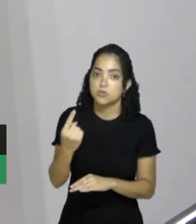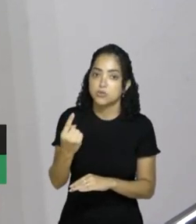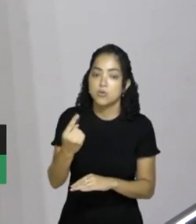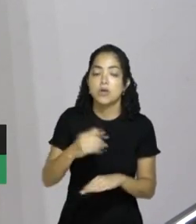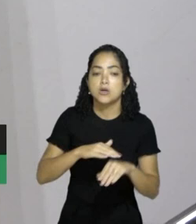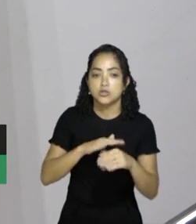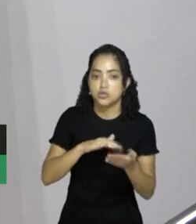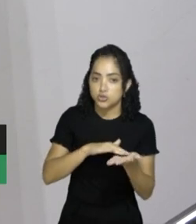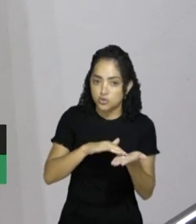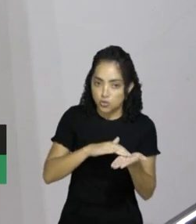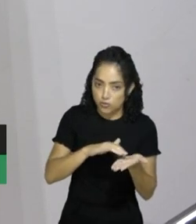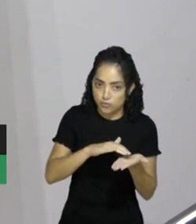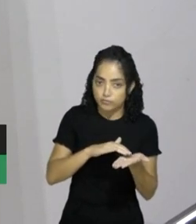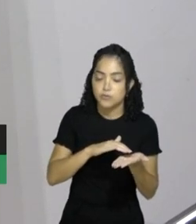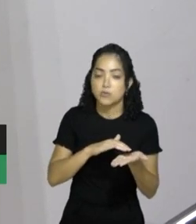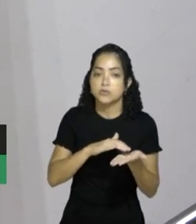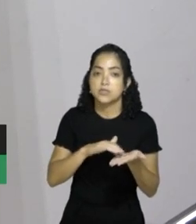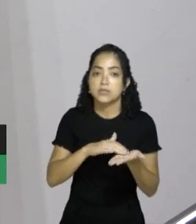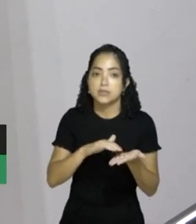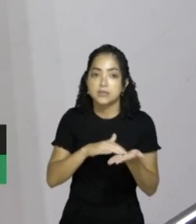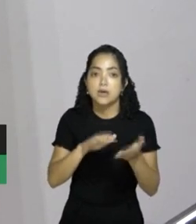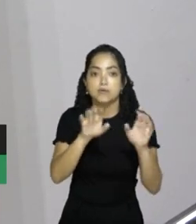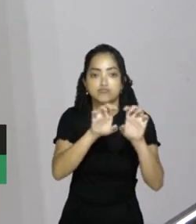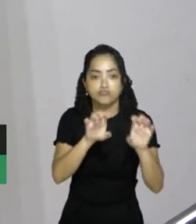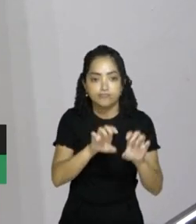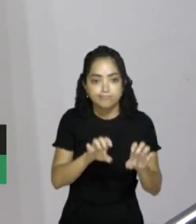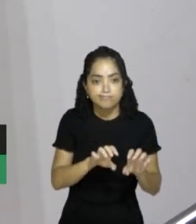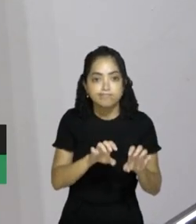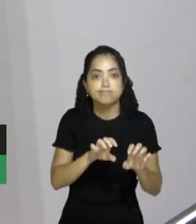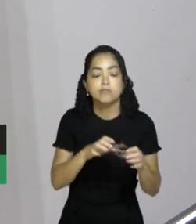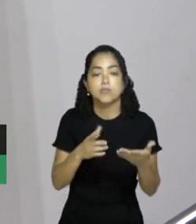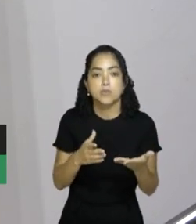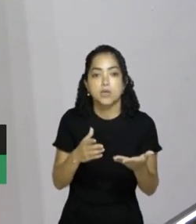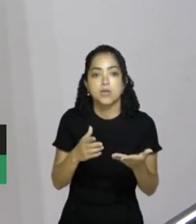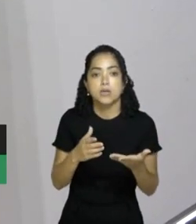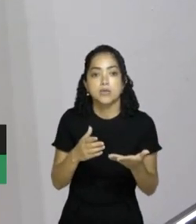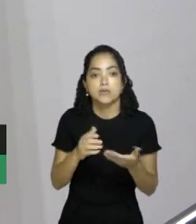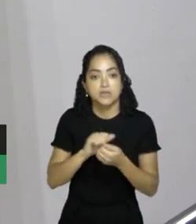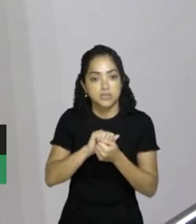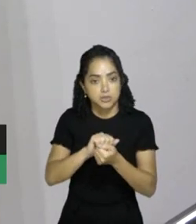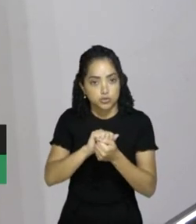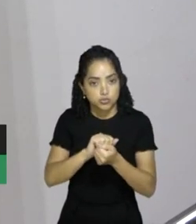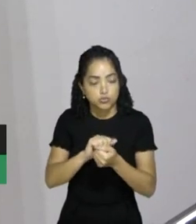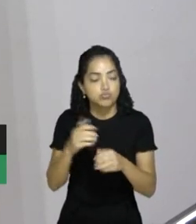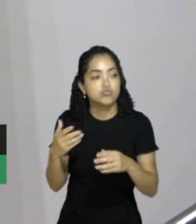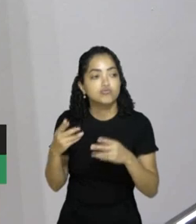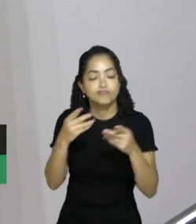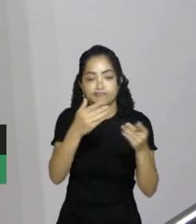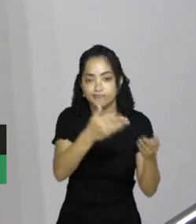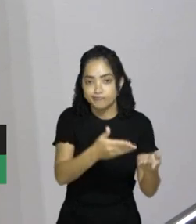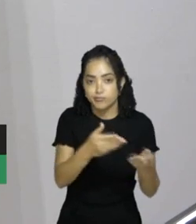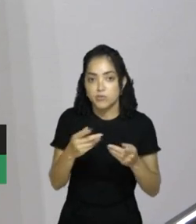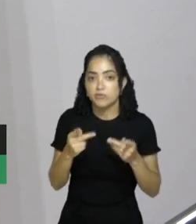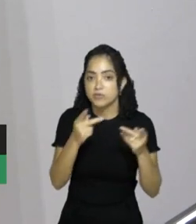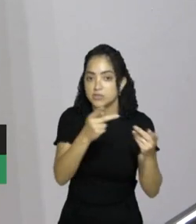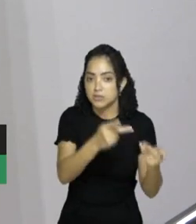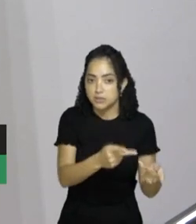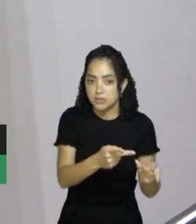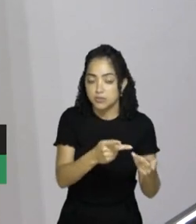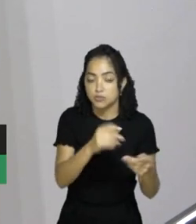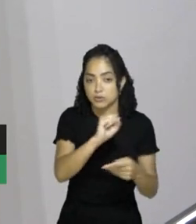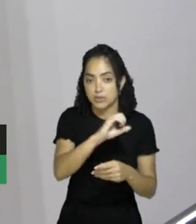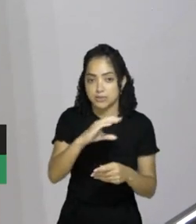o nosso secretário de infraestrutura Jerry e ele já se colocou à disposição estará conosco aí fazendo uma visita em breve na EC 410